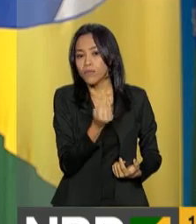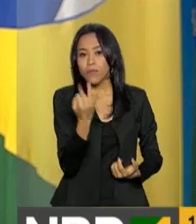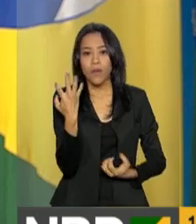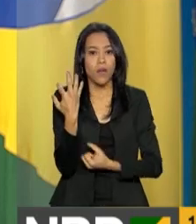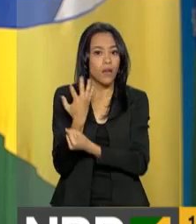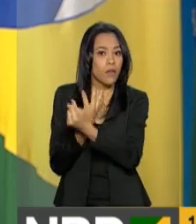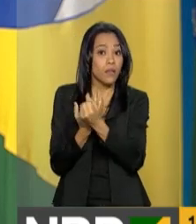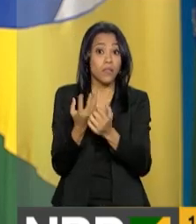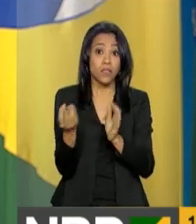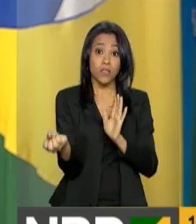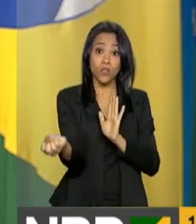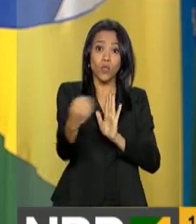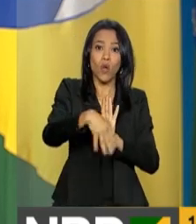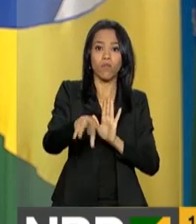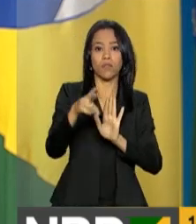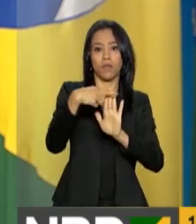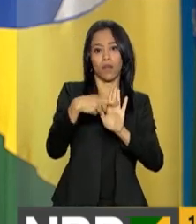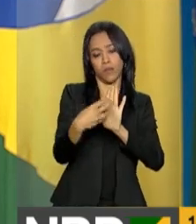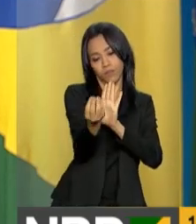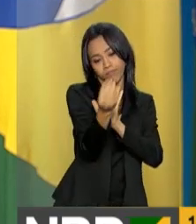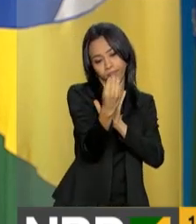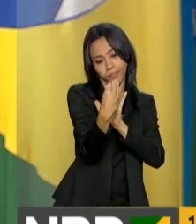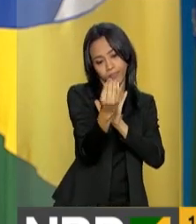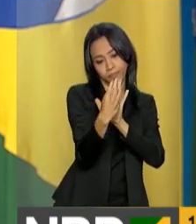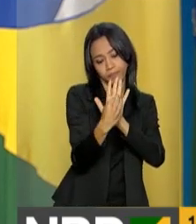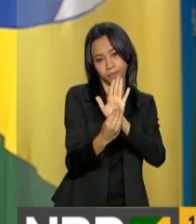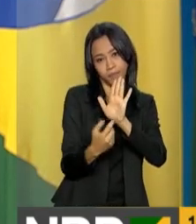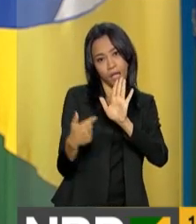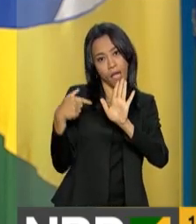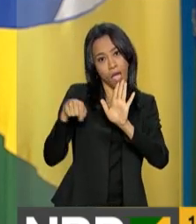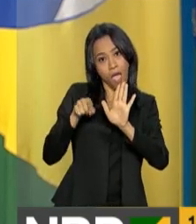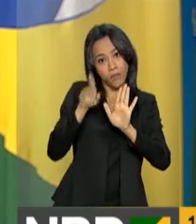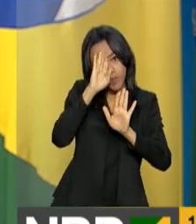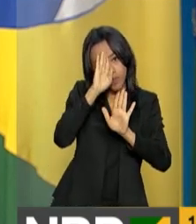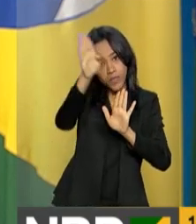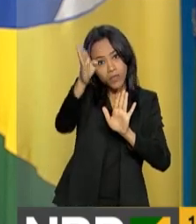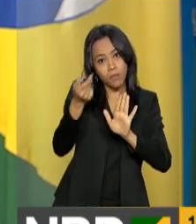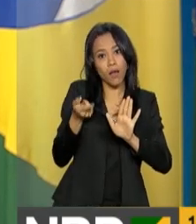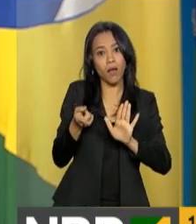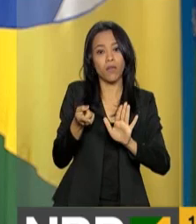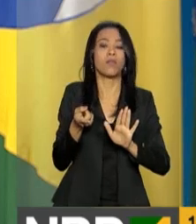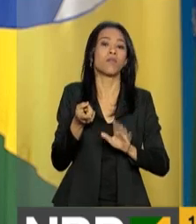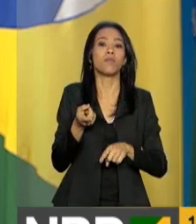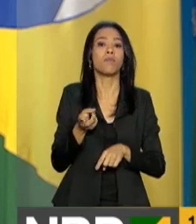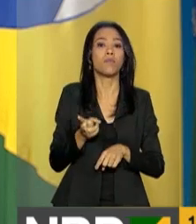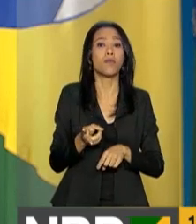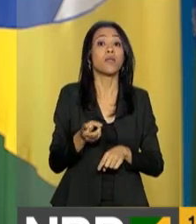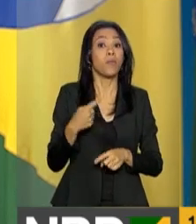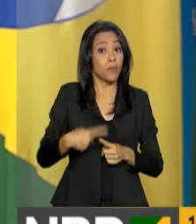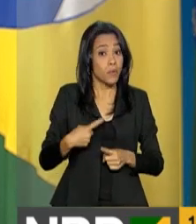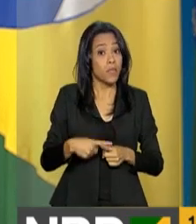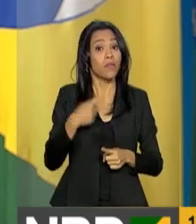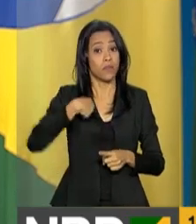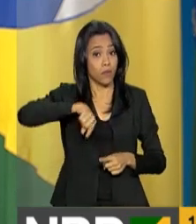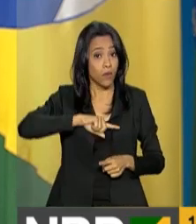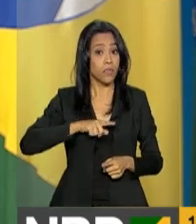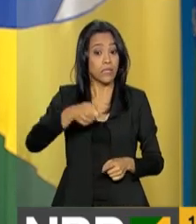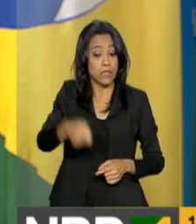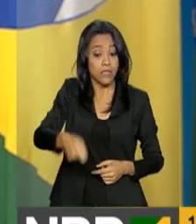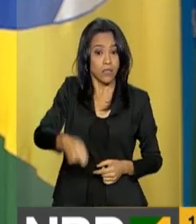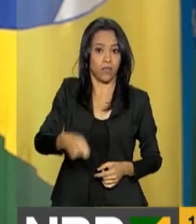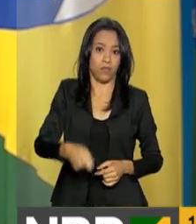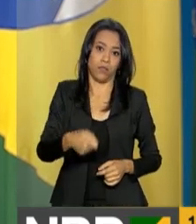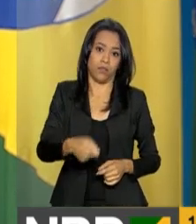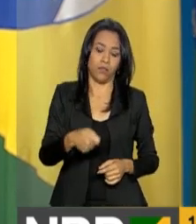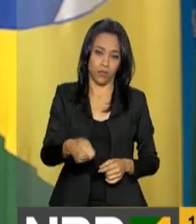regras que nós acabamos de editar até porque passamos a exigir expressamente que